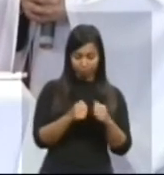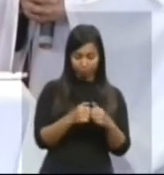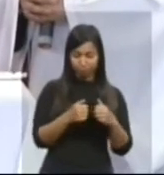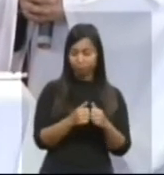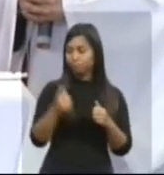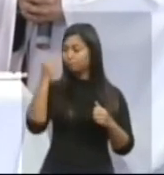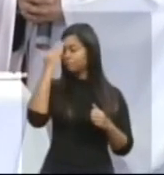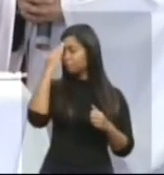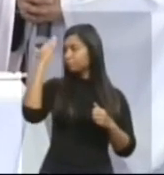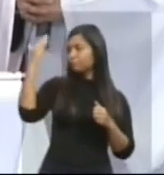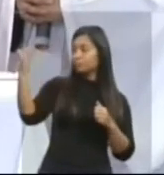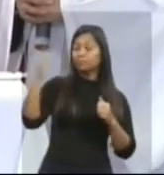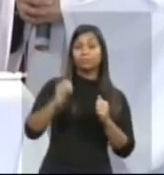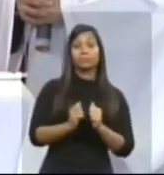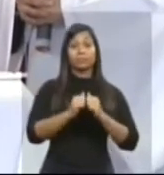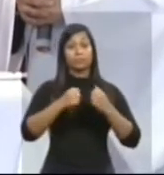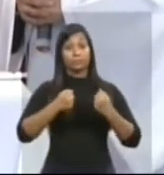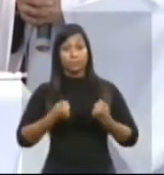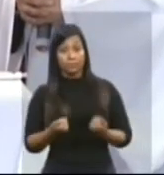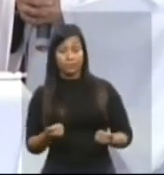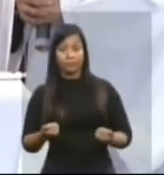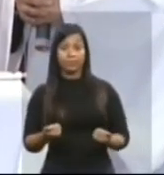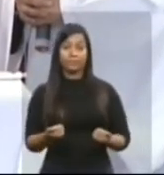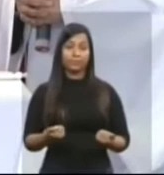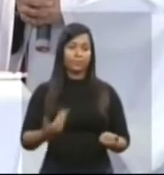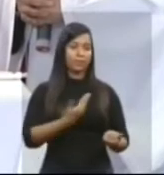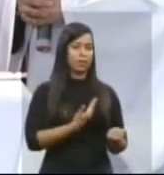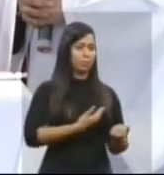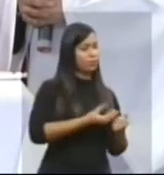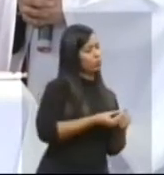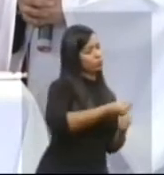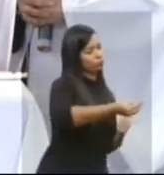Jesus tomou o pão, deu graças e